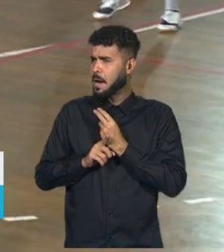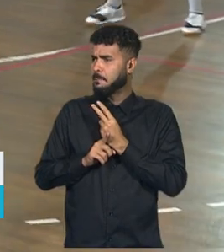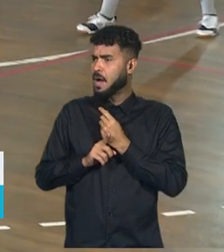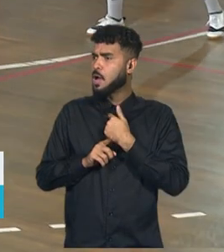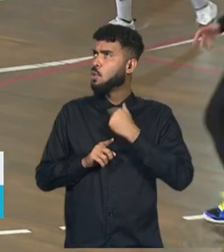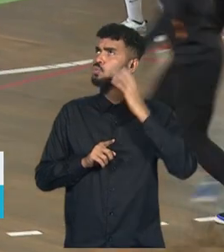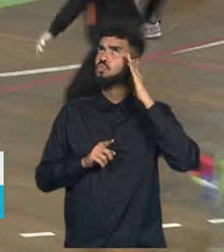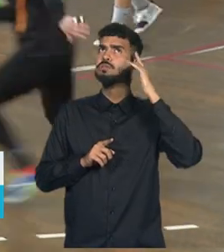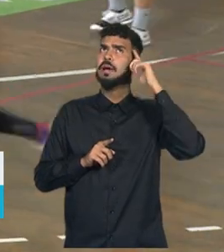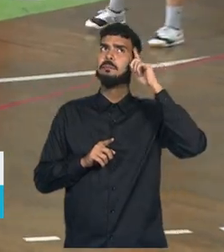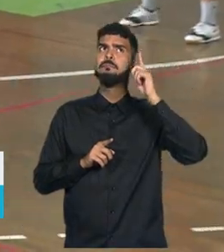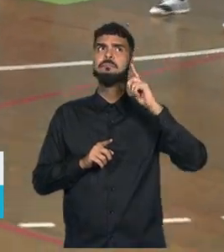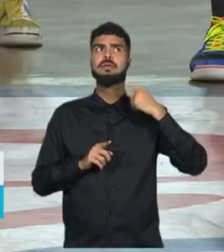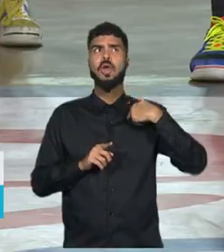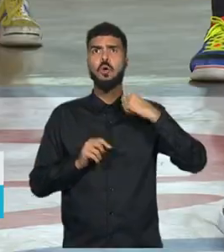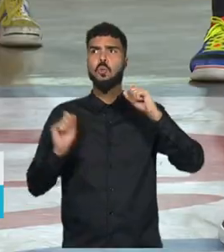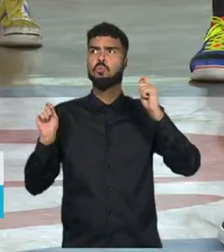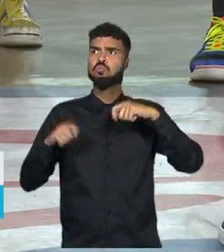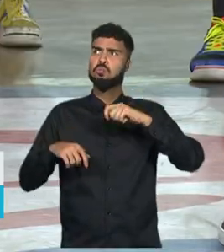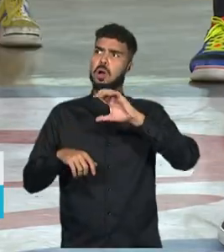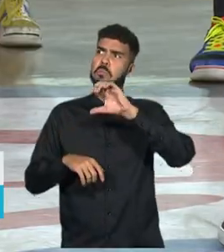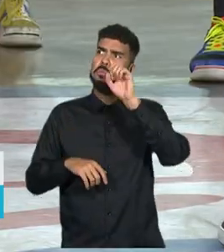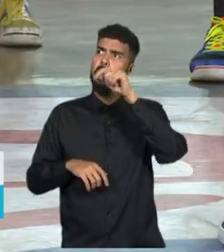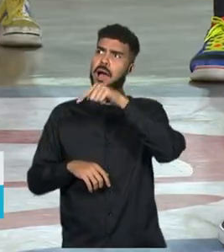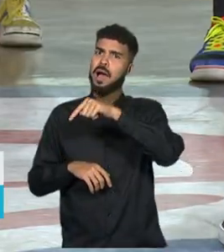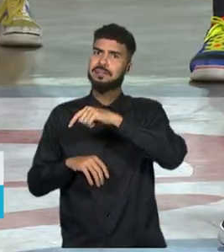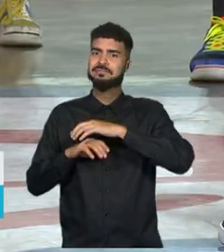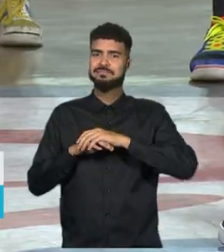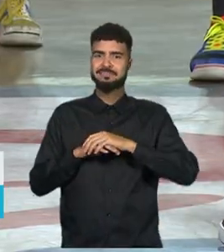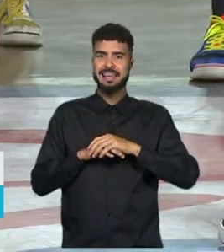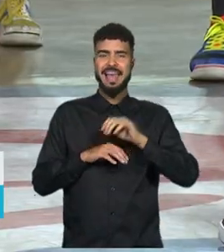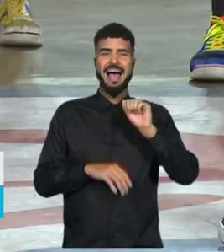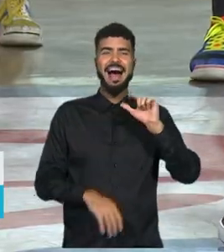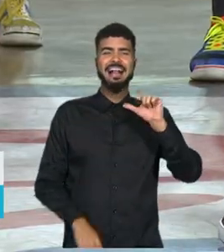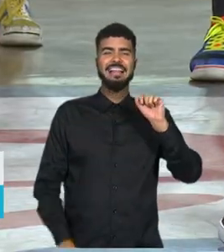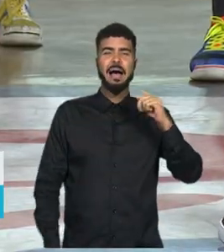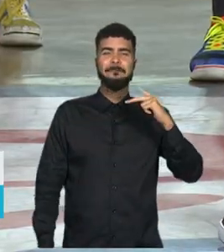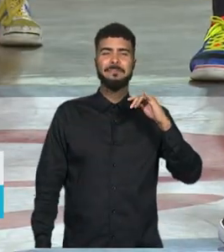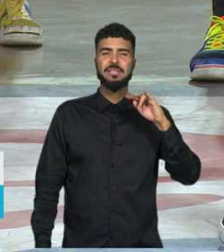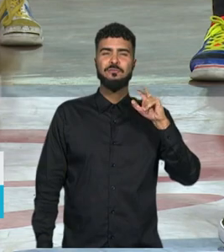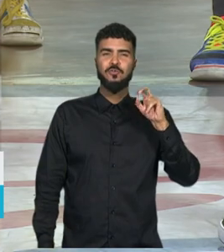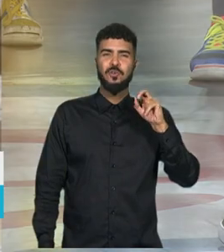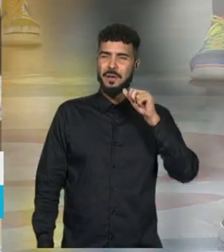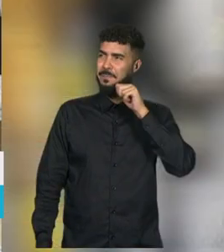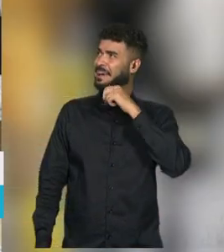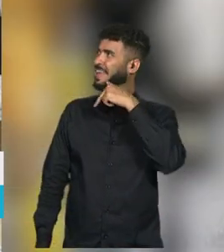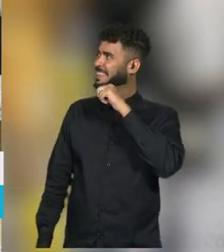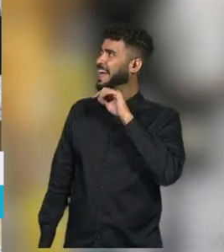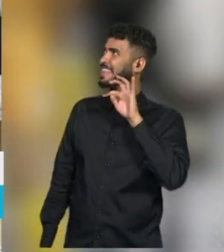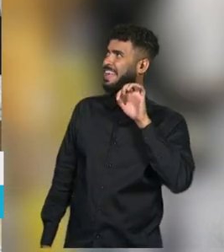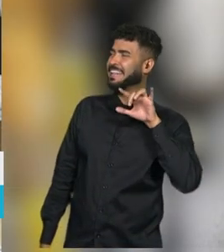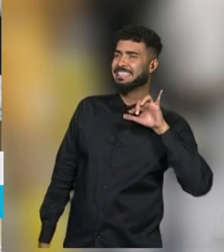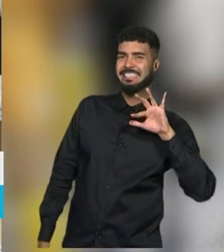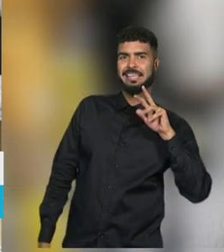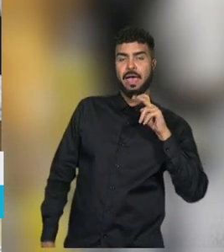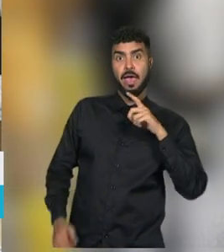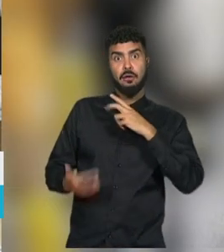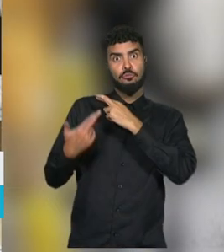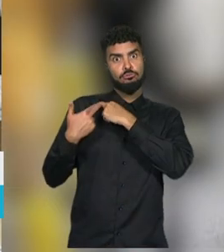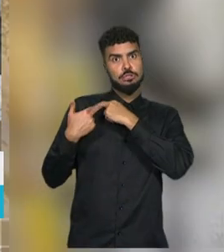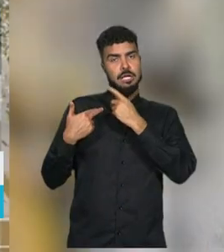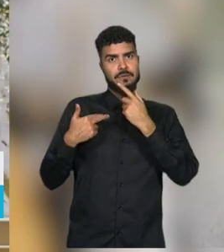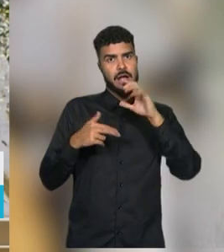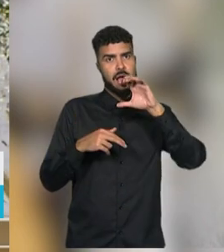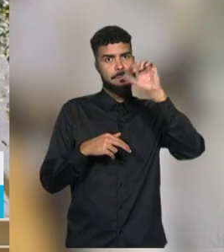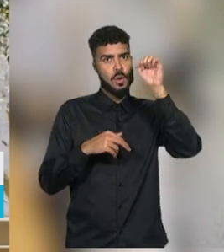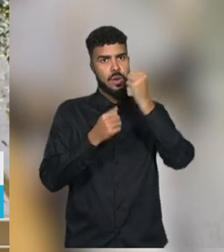podia conquistar, que eu almejava. A ala pivô Natalinha foi uma das grandes responsáveis pelo título recente da